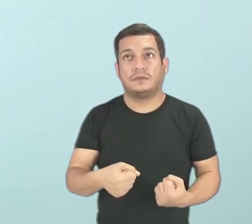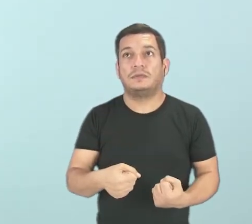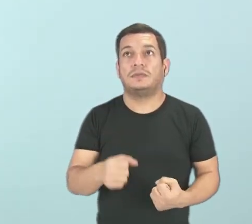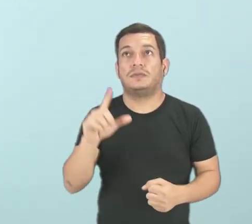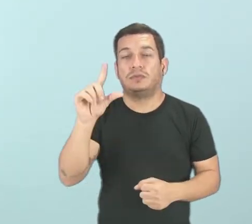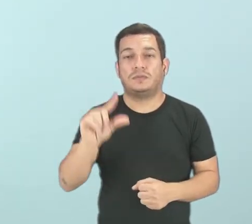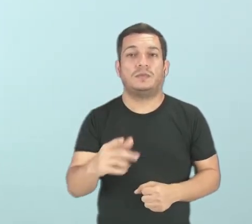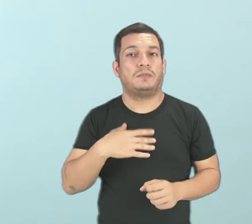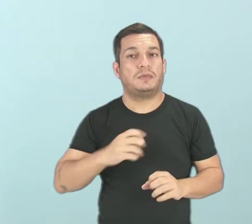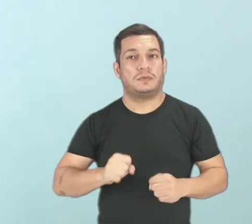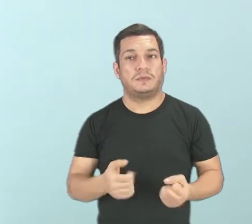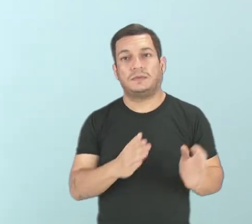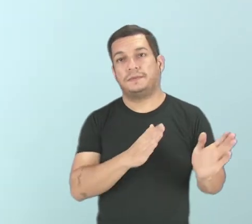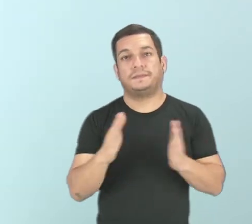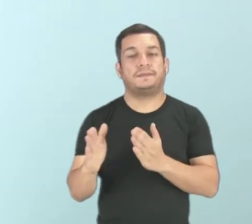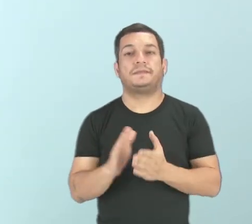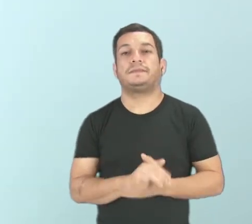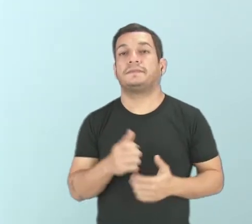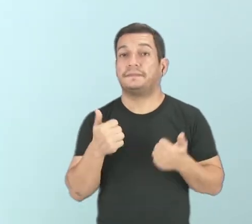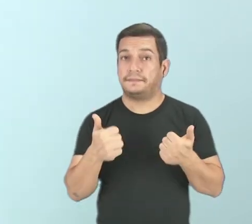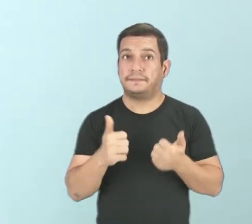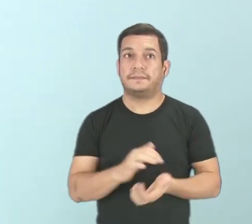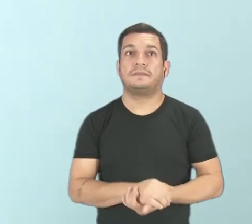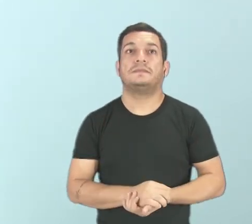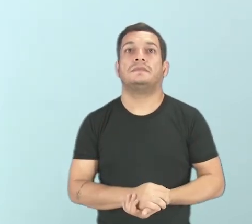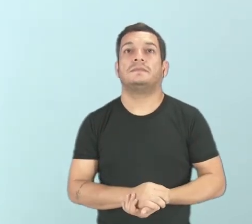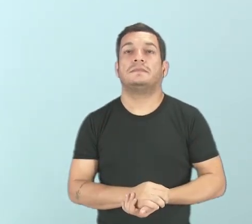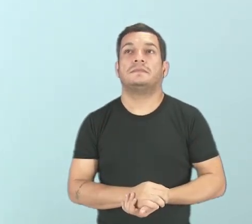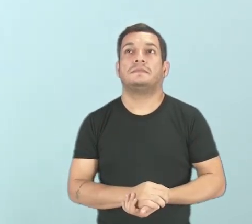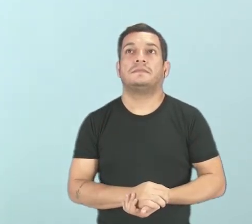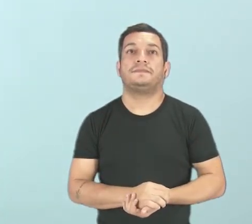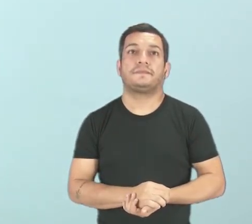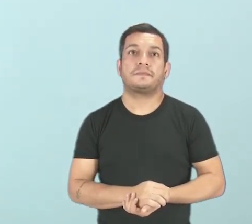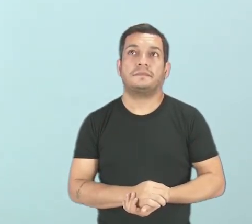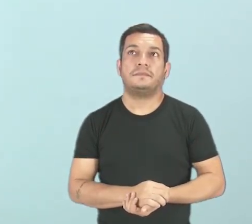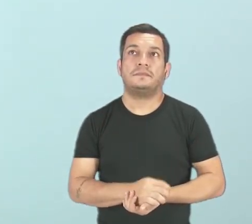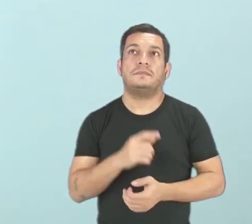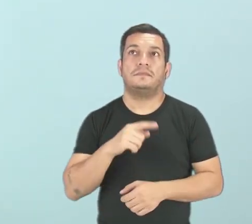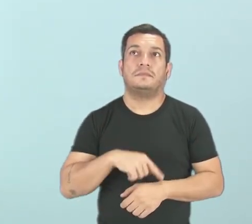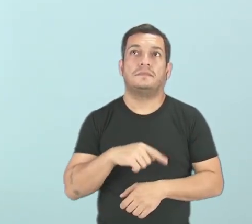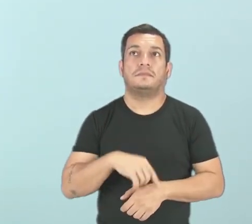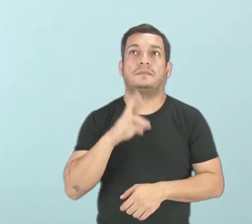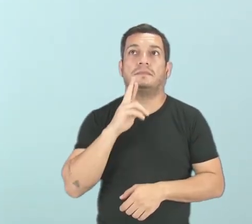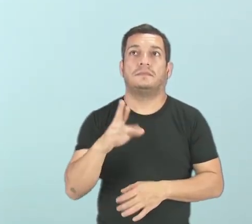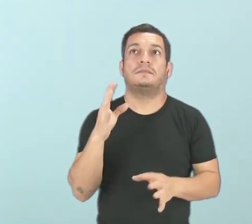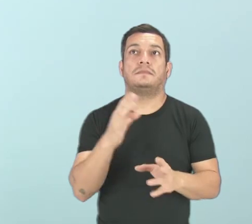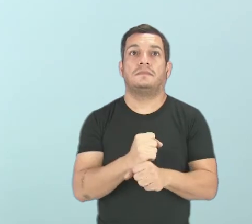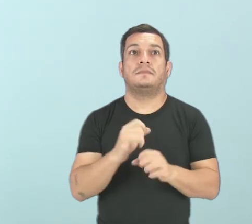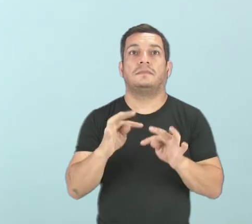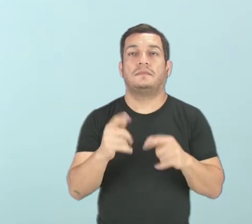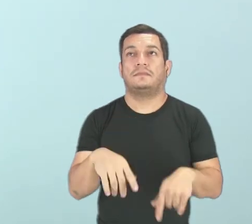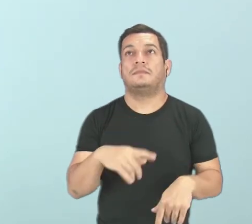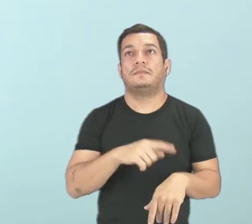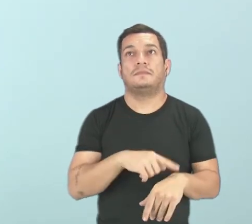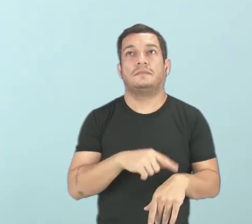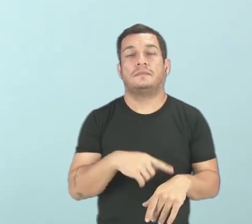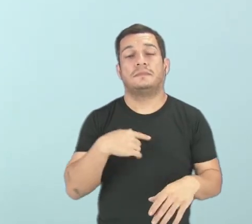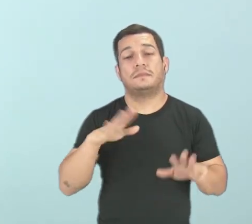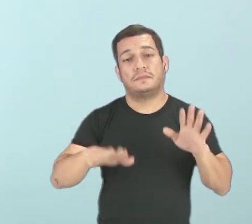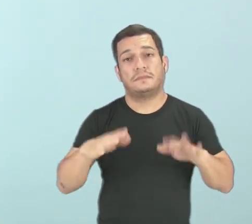também costumam utilizar esse tipo de instrumento para implantes dentários, porque você coloca um pino para segurar um dente,